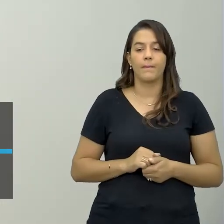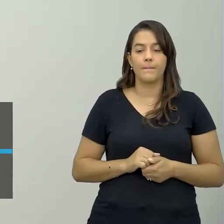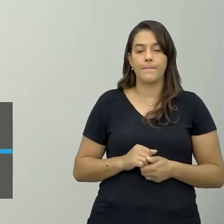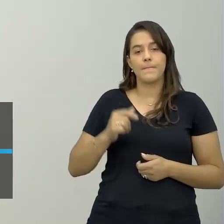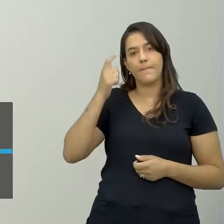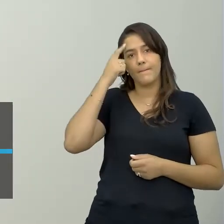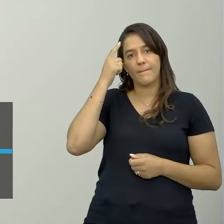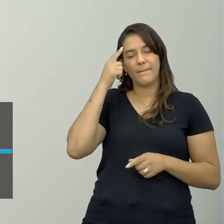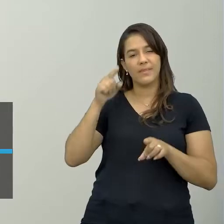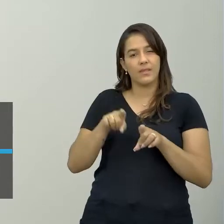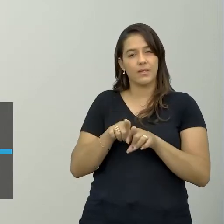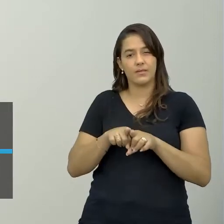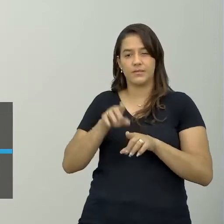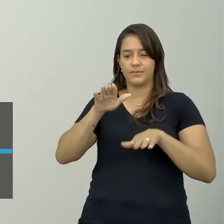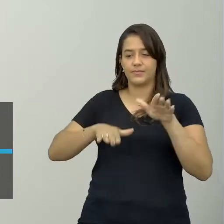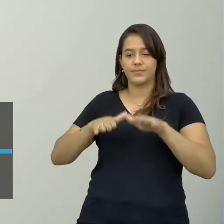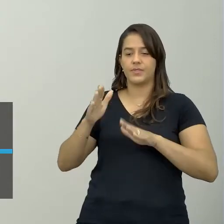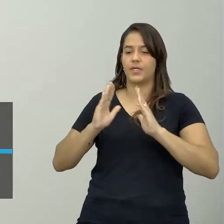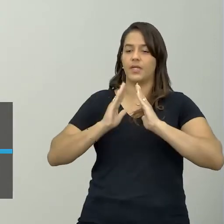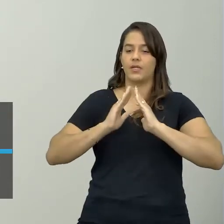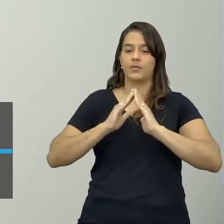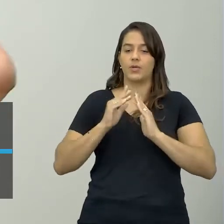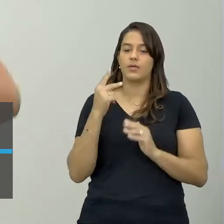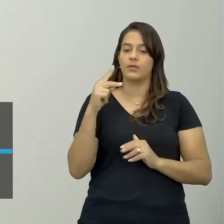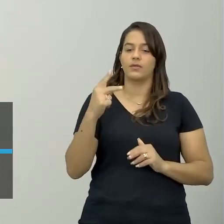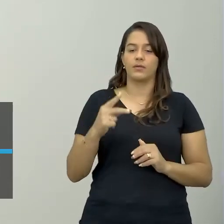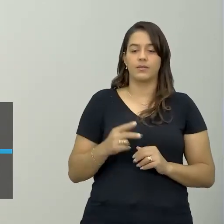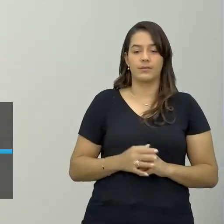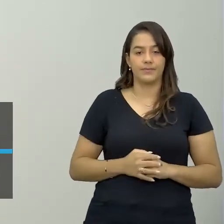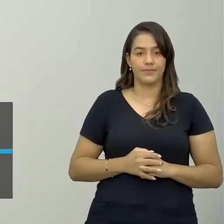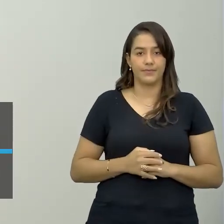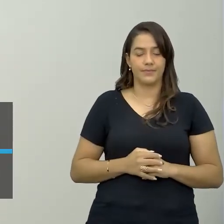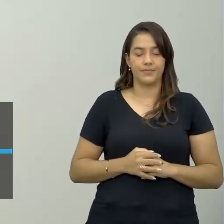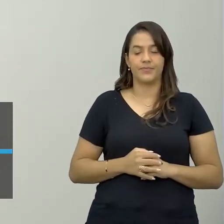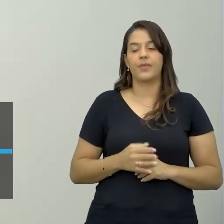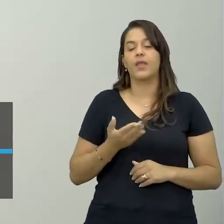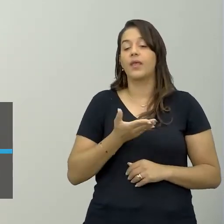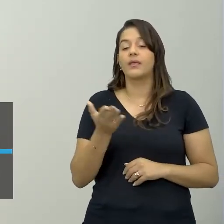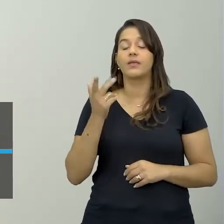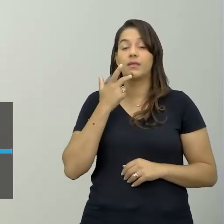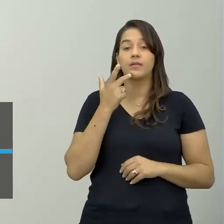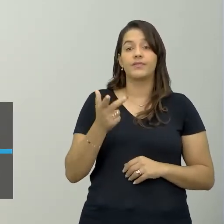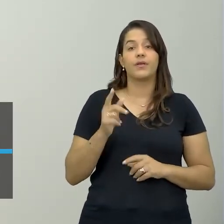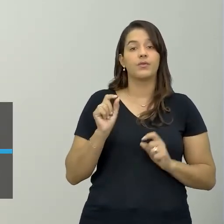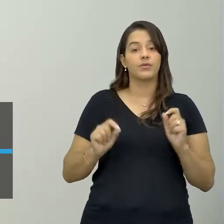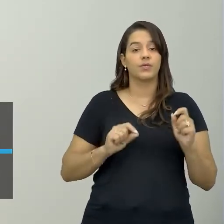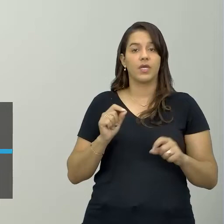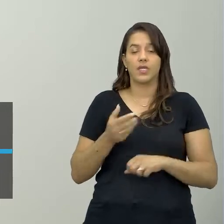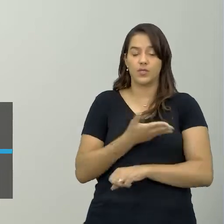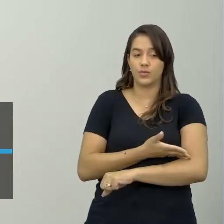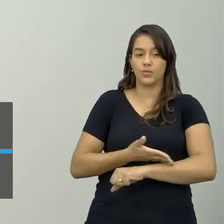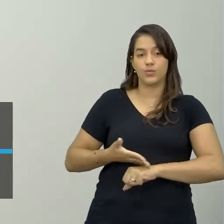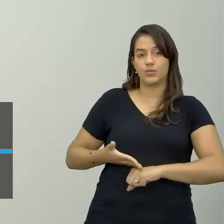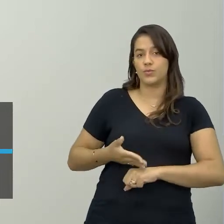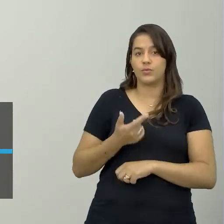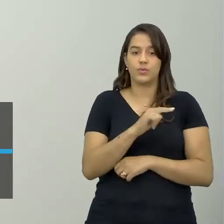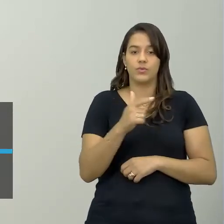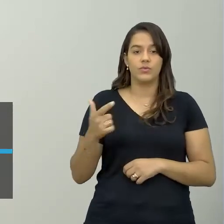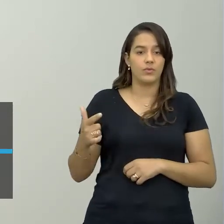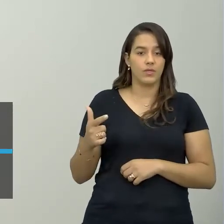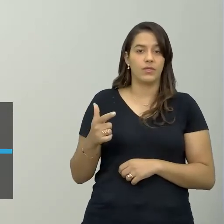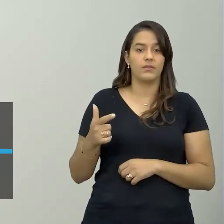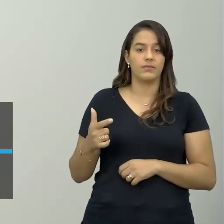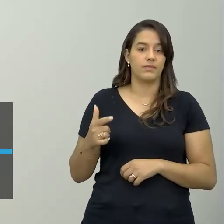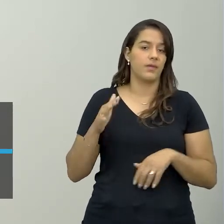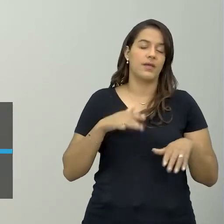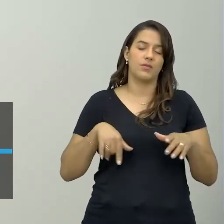por exemplo, você tá na sua casa, você mora, sei lá, com seus pais. E seus pais, eles não têm esses hábitos. Na verdade, vamos ser bem sinceros, muitos